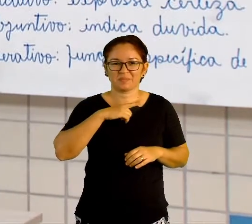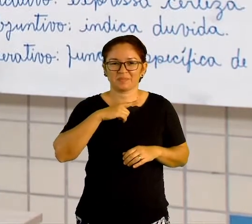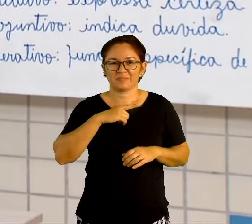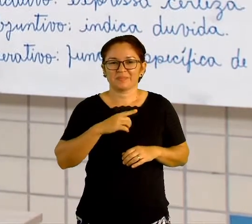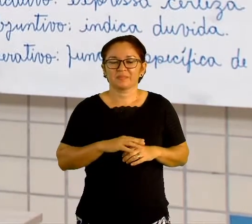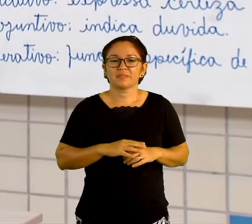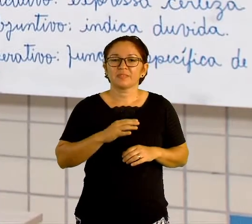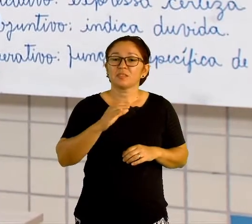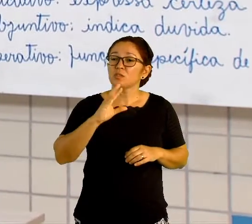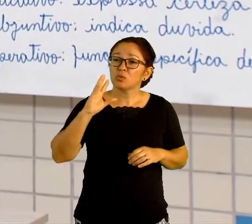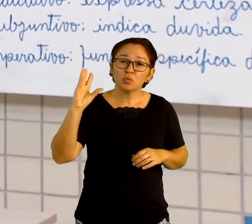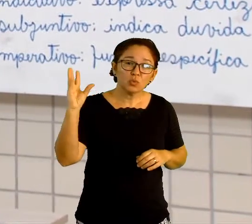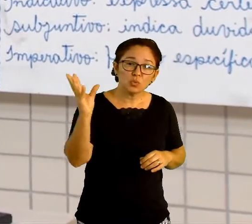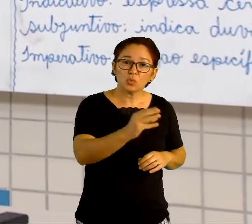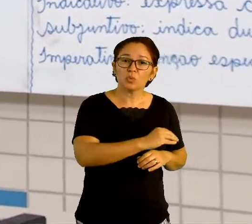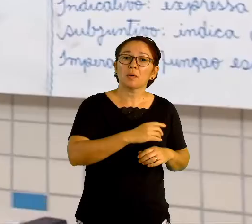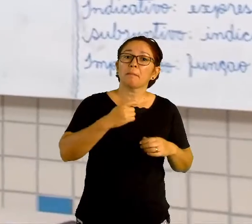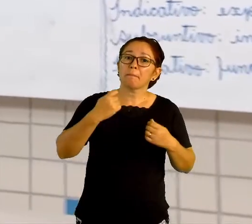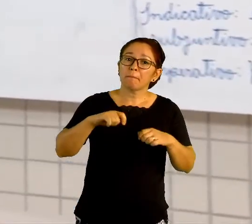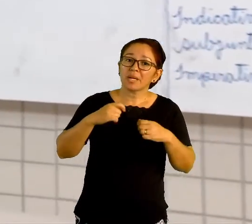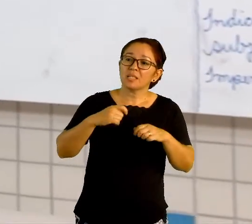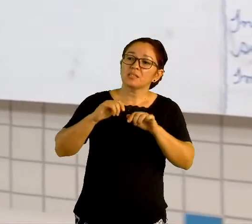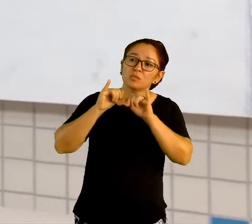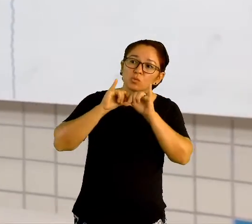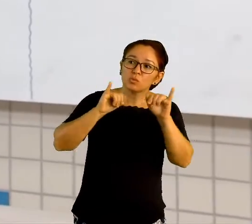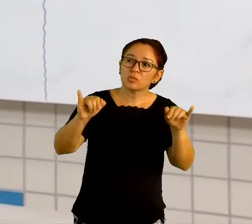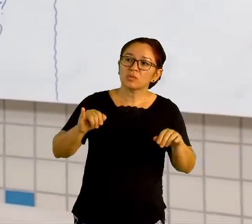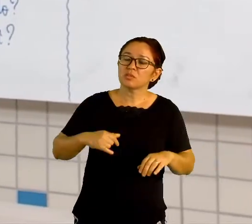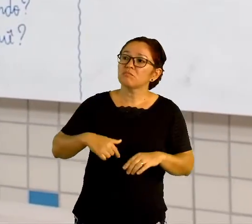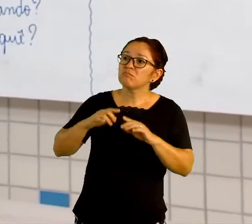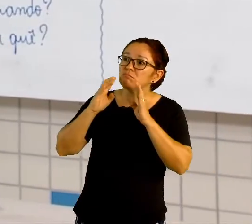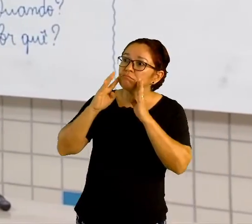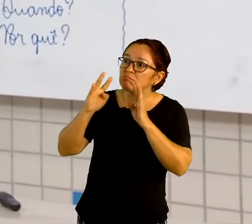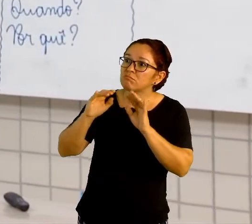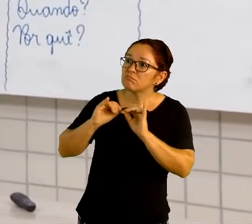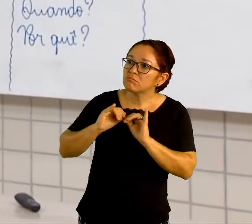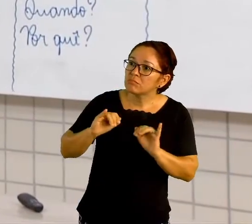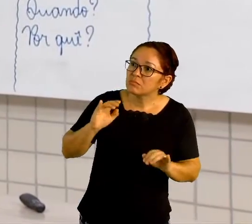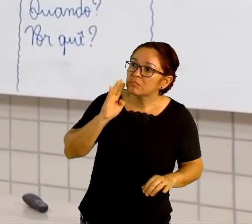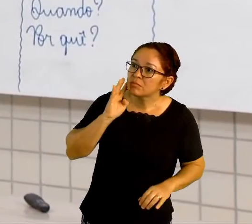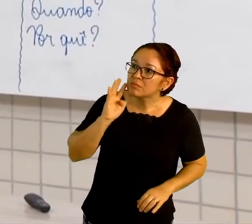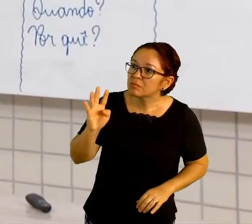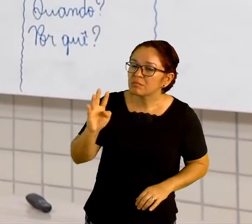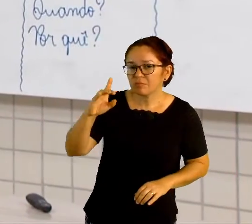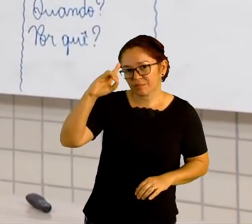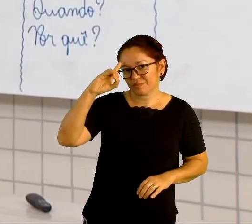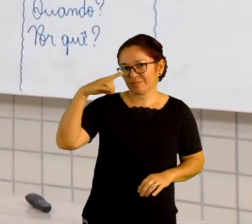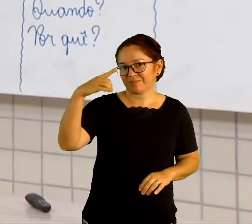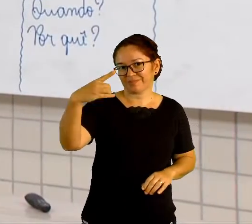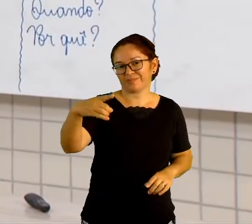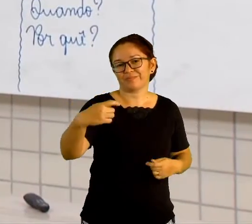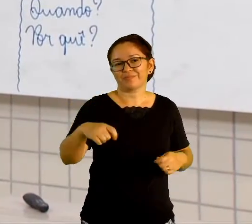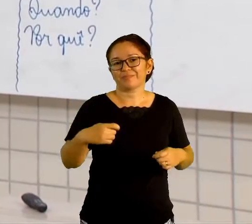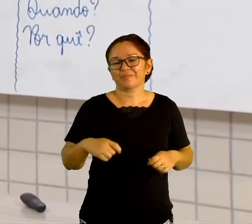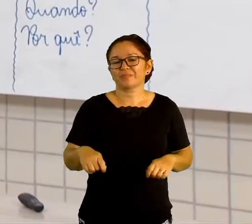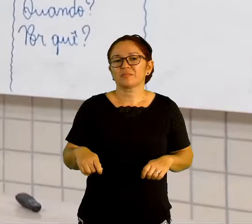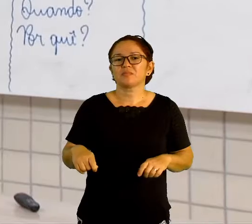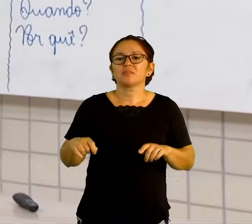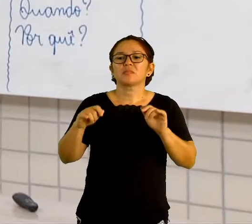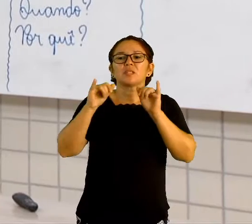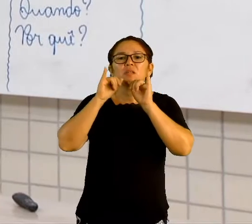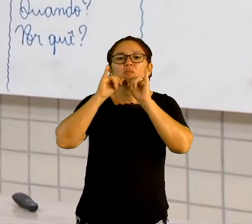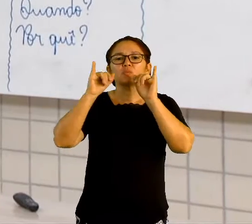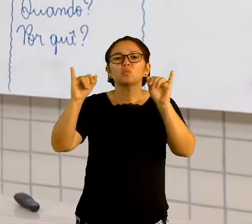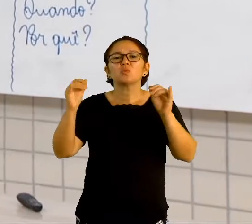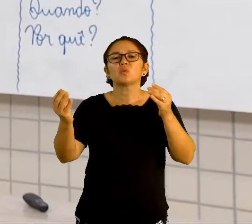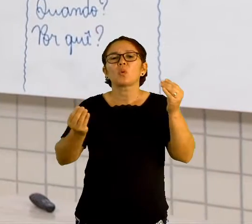notícia. Então, eu trouxe aqui no quadro, eu vou apresentar para vocês as características de uma notícia, falar o que é uma